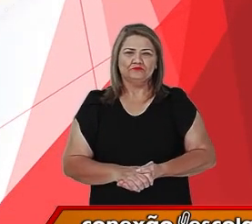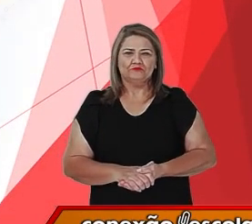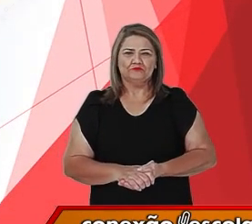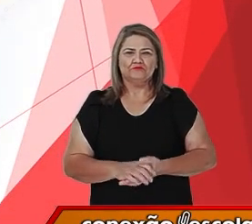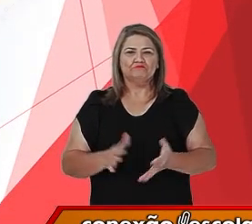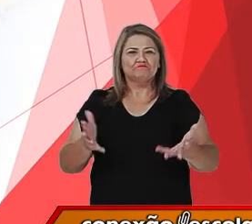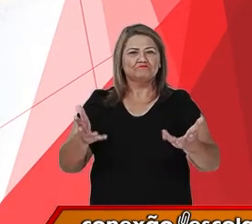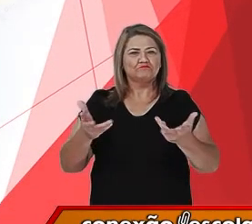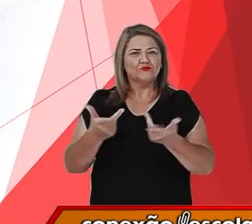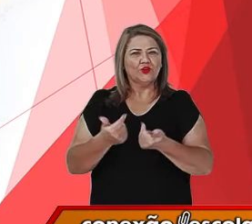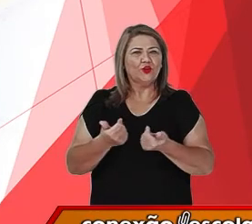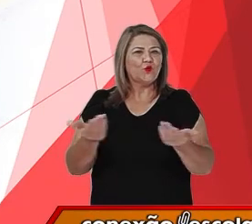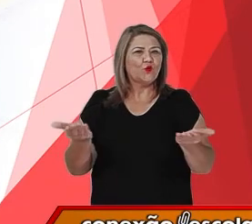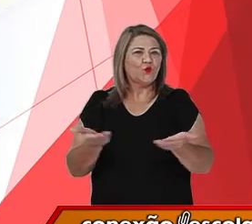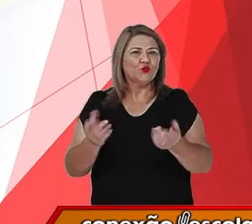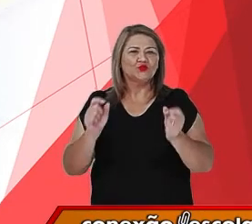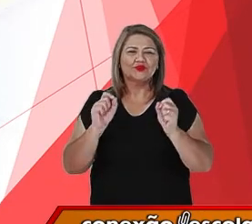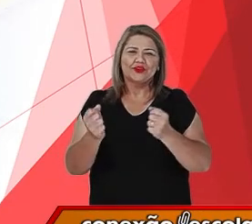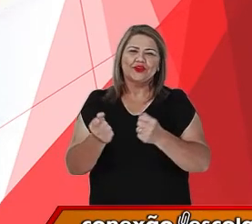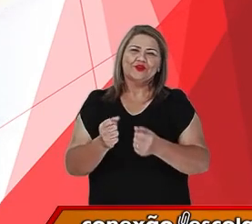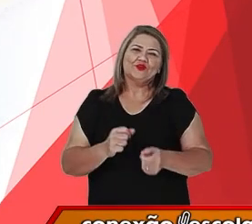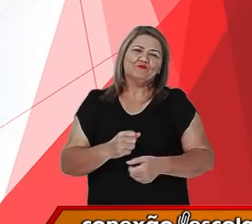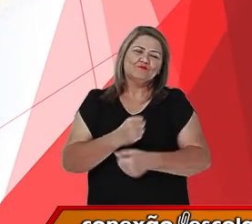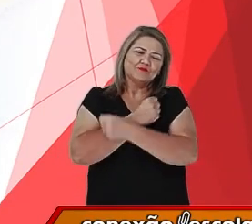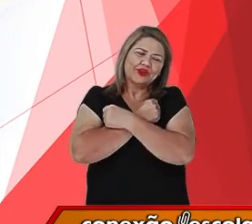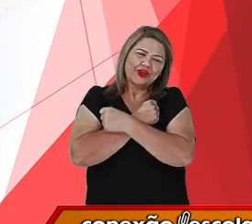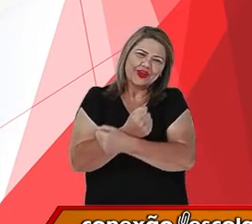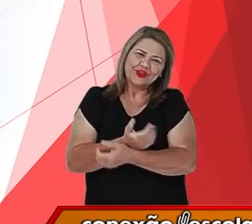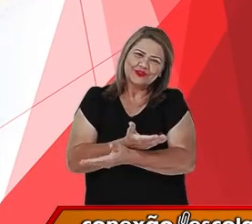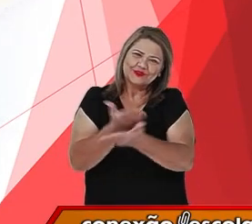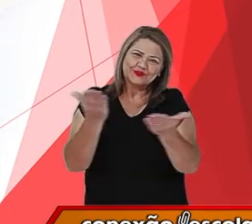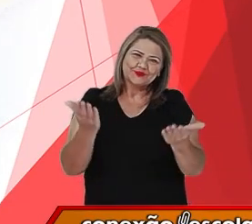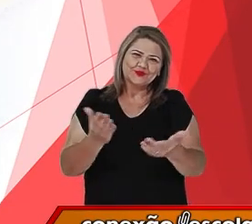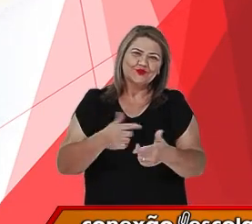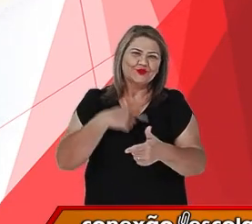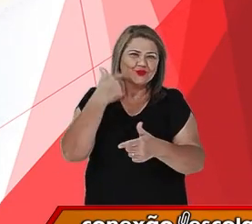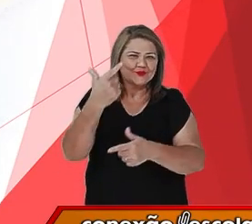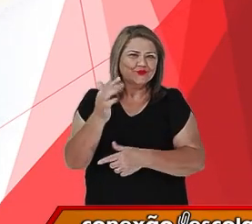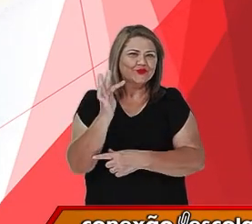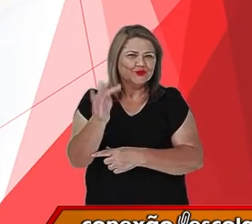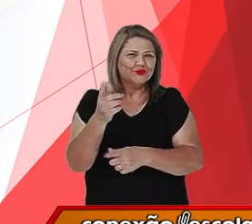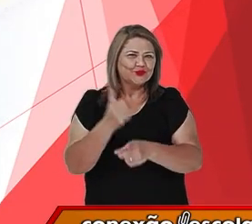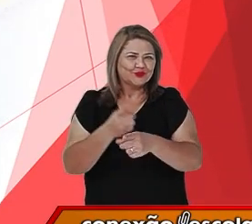habilidades de hoje. Valeu demais, forte abraço e até a próxima.